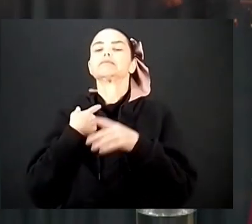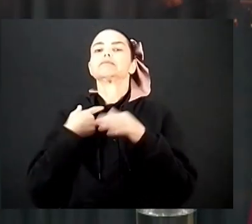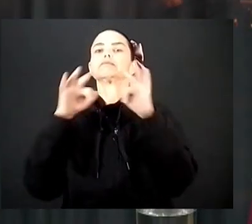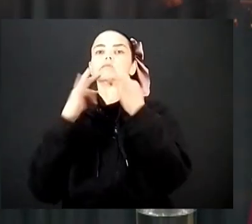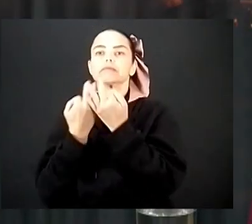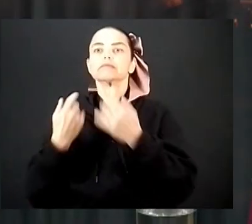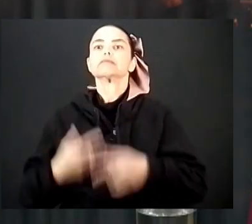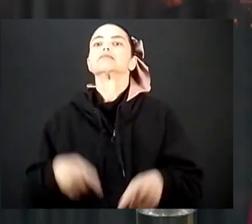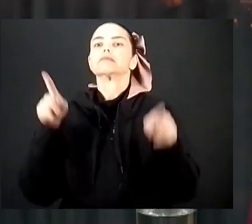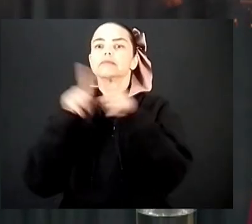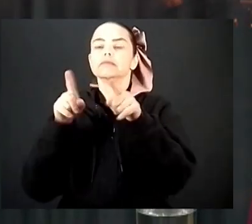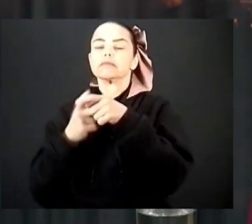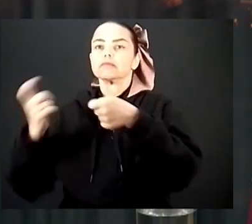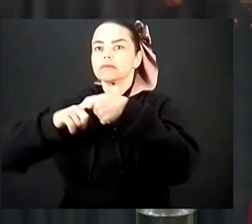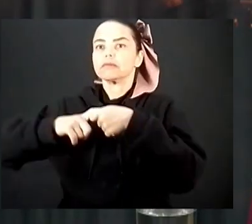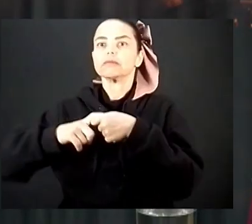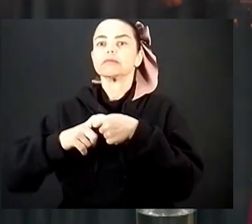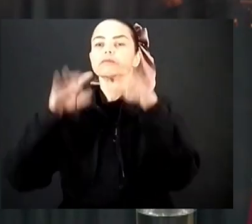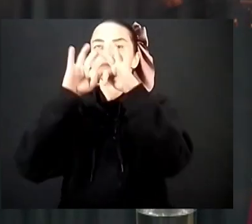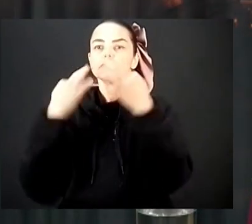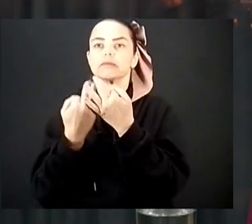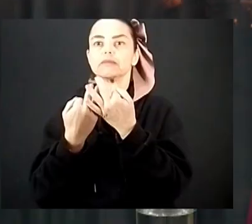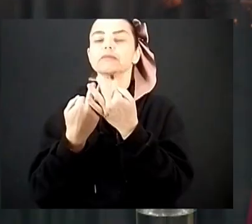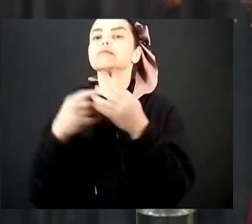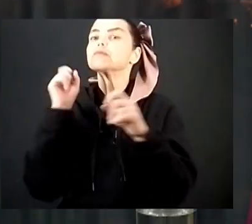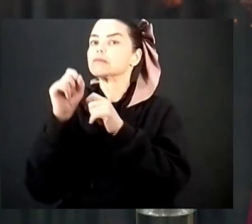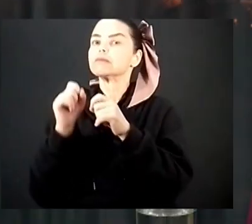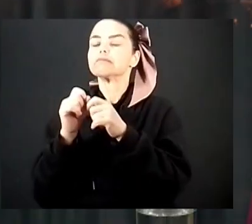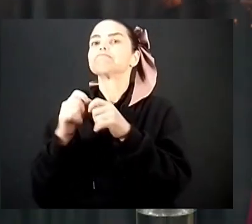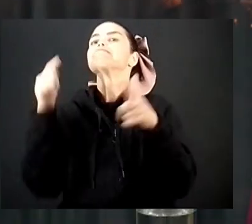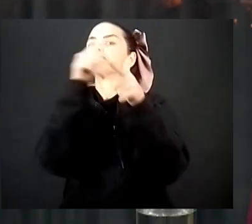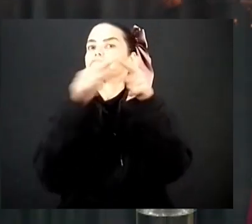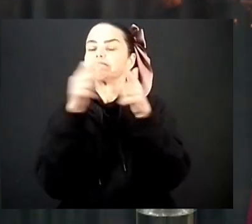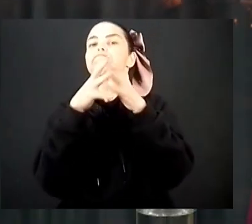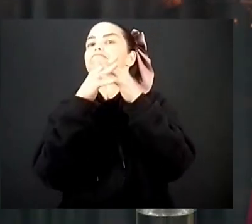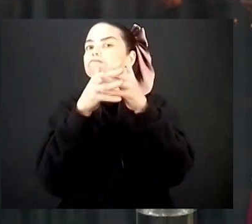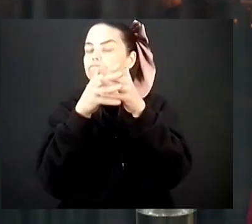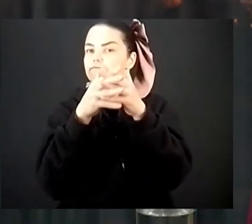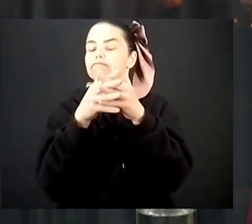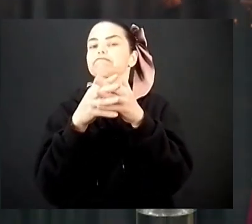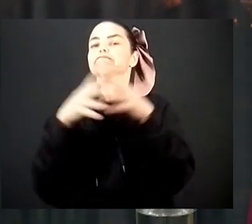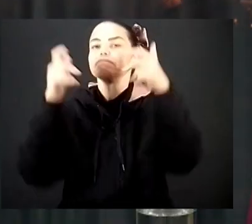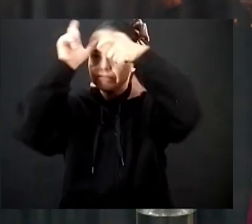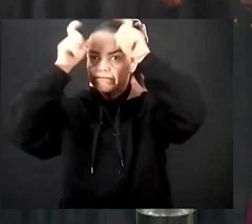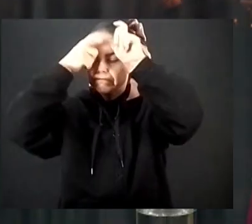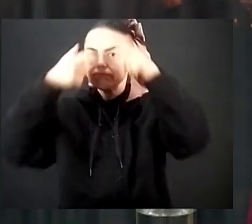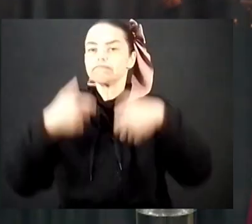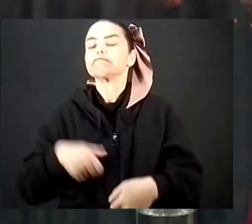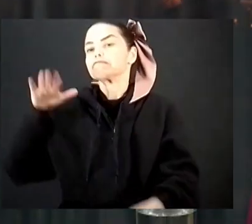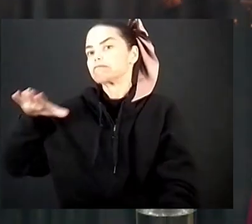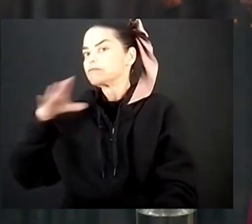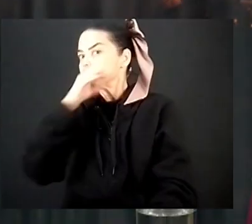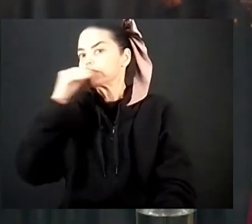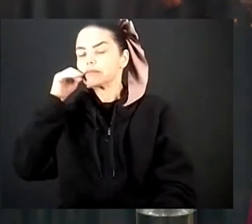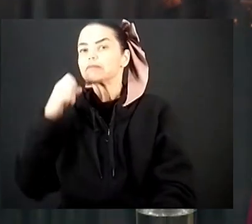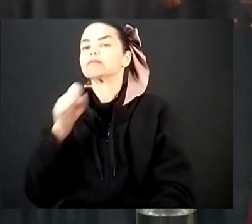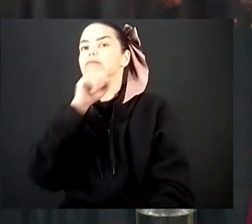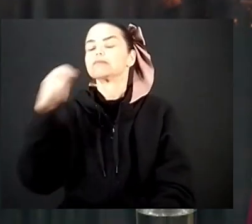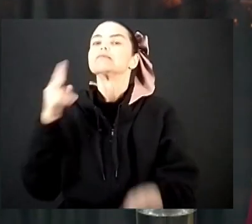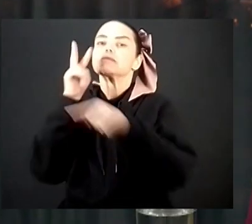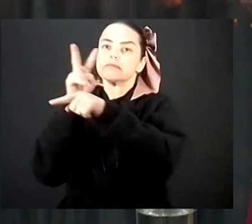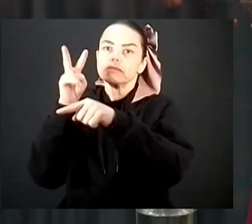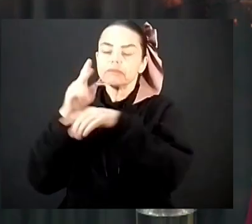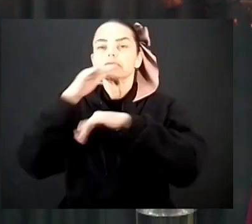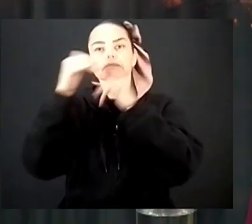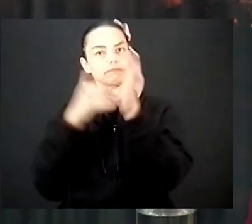voltar para aquele ambiente, né, que está causando aquele transtorno para a criança e para o adolescente. Então, se a gente cuida de